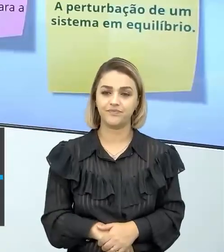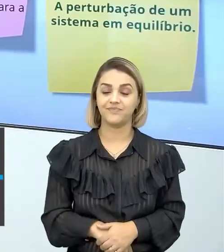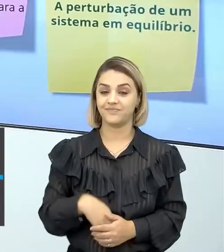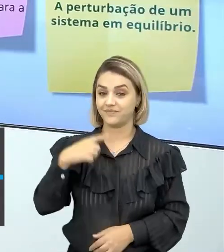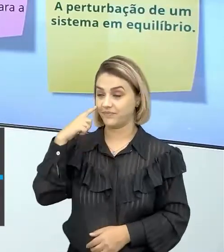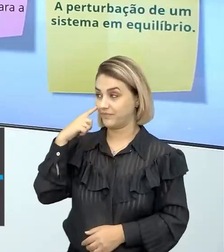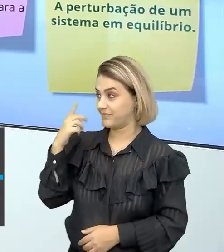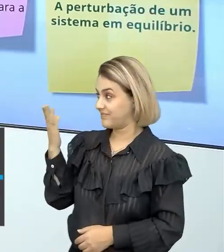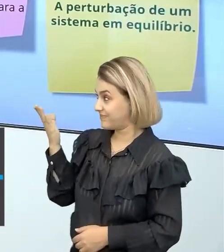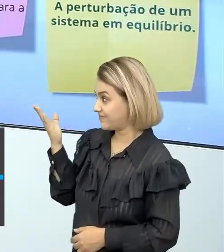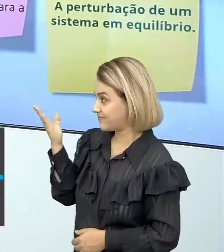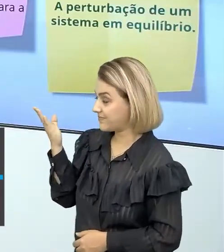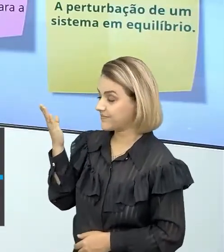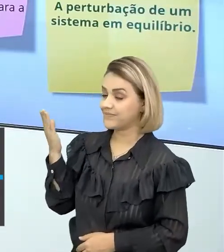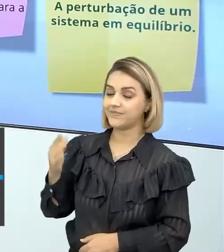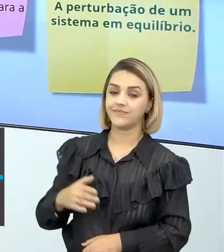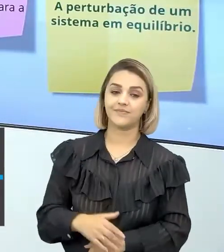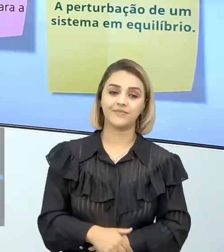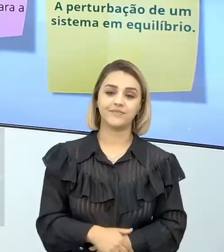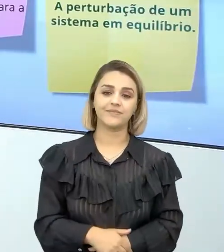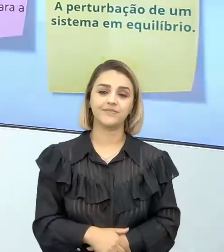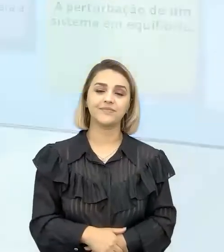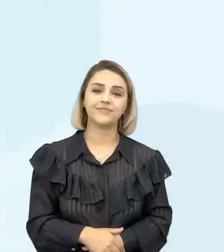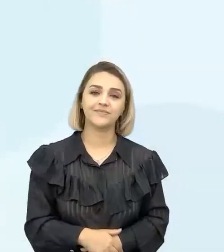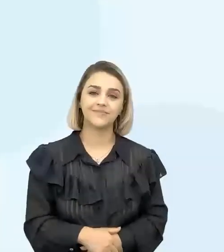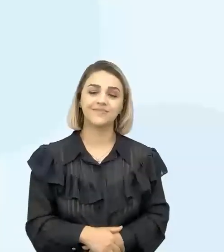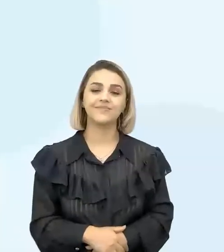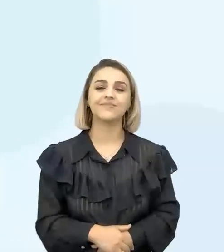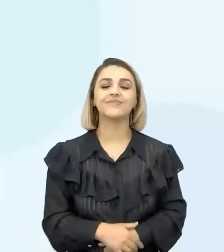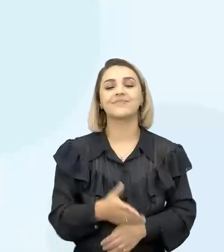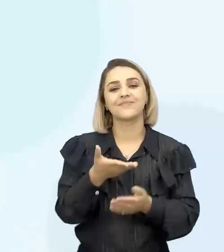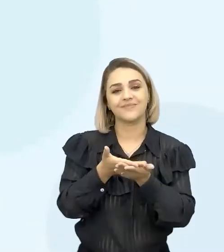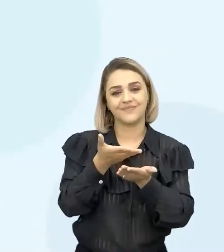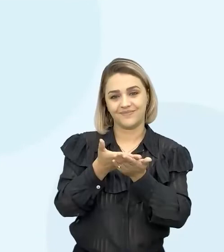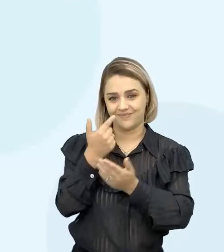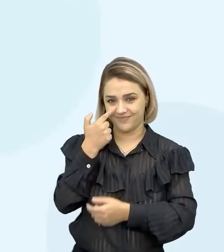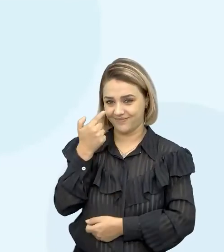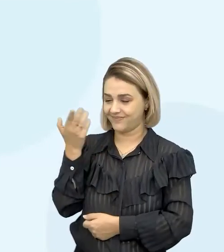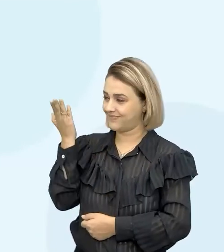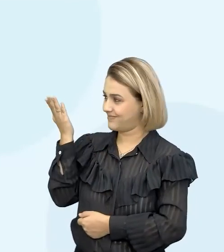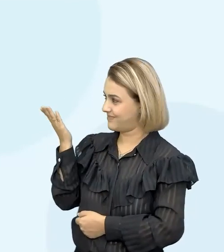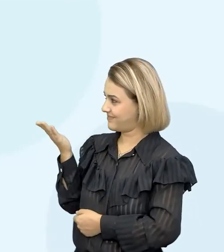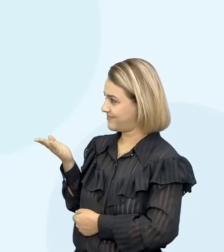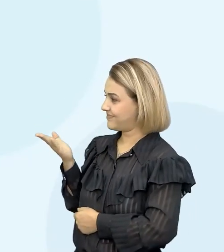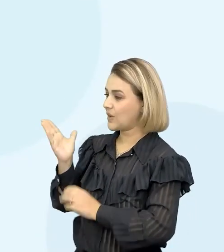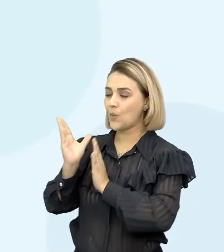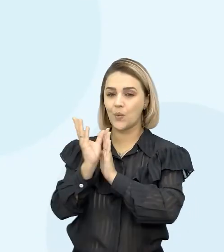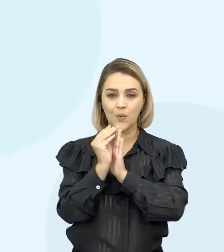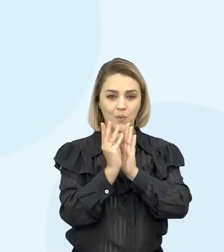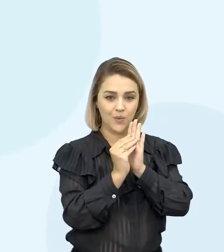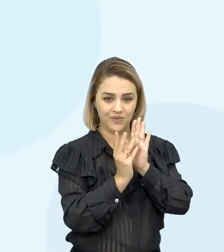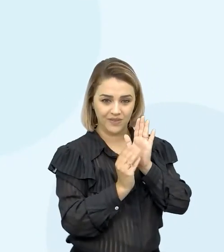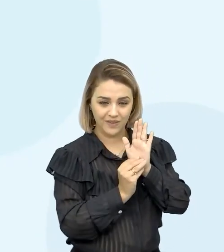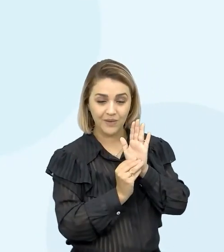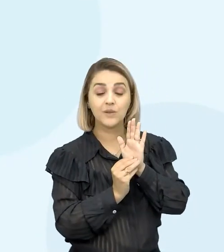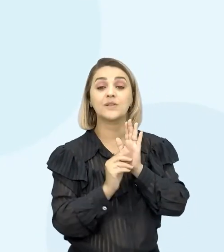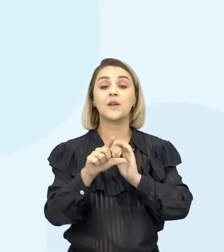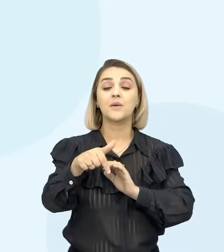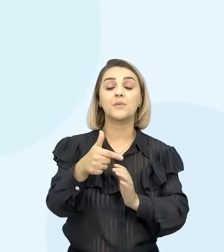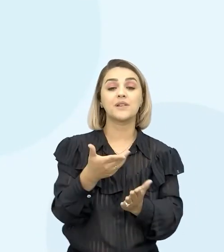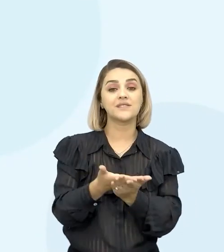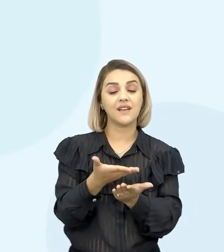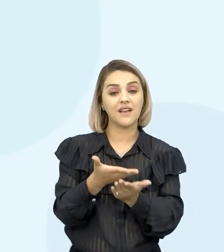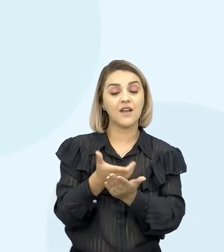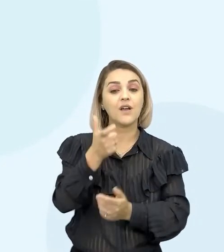Muito bem. Então, é o que nós temos aí para nossa aula, certo? É o que nós temos visto aí. Na próxima aula, o que